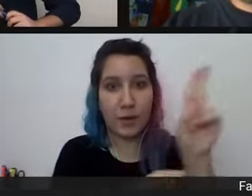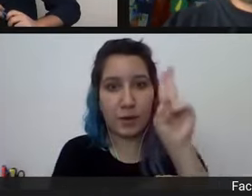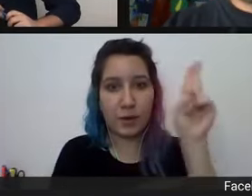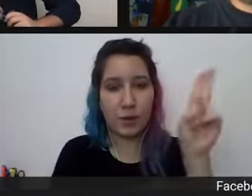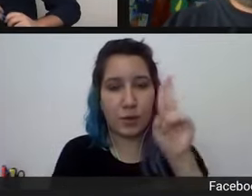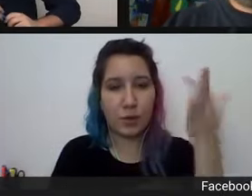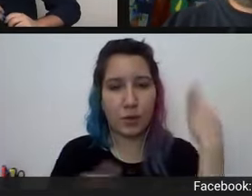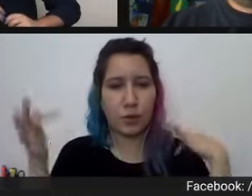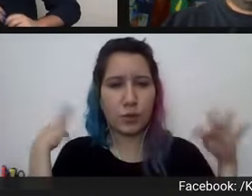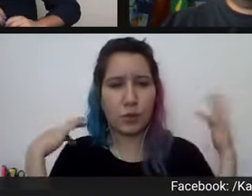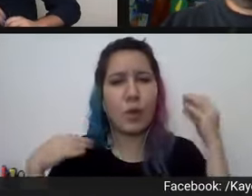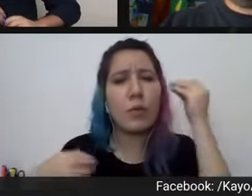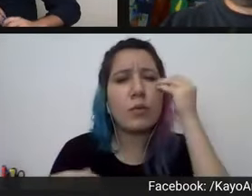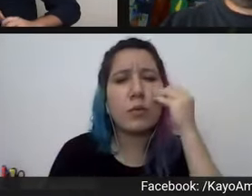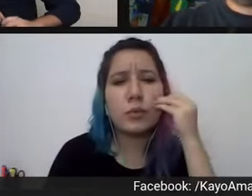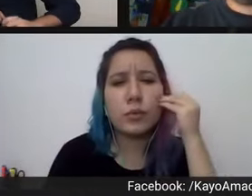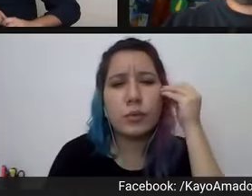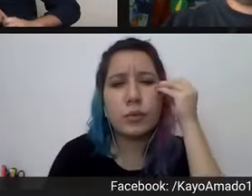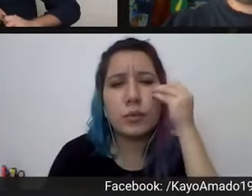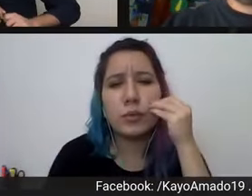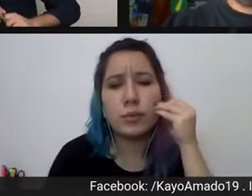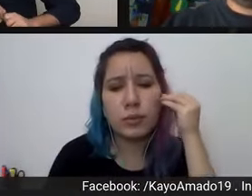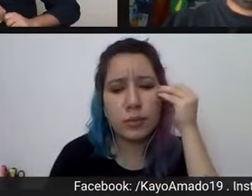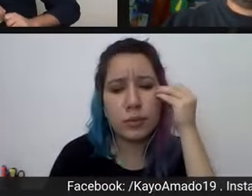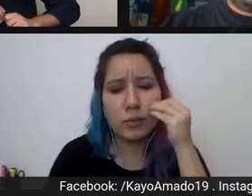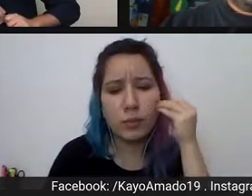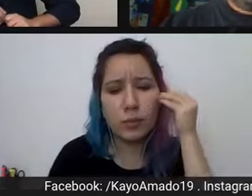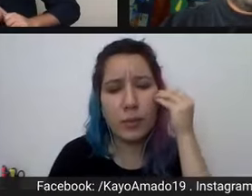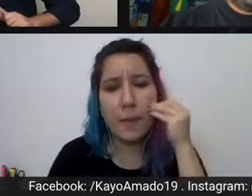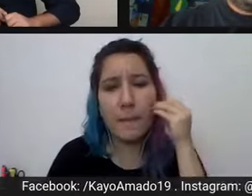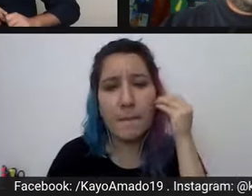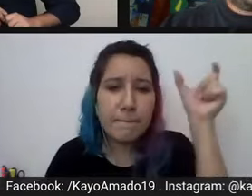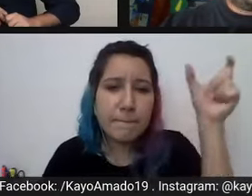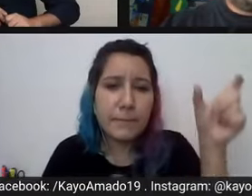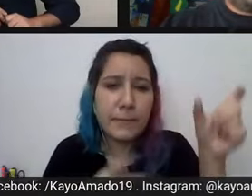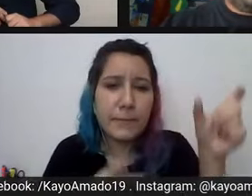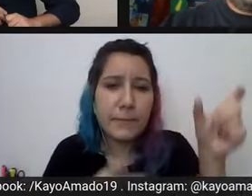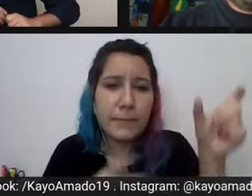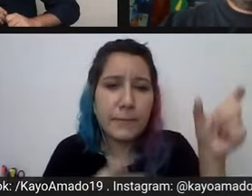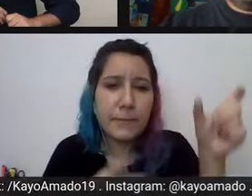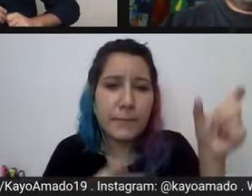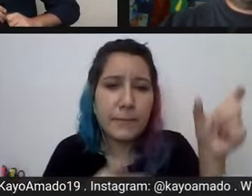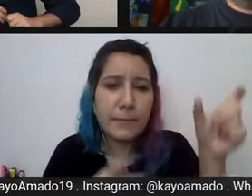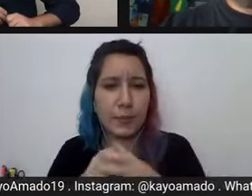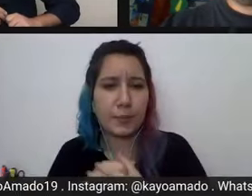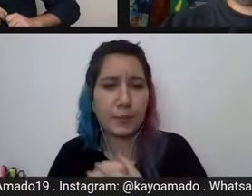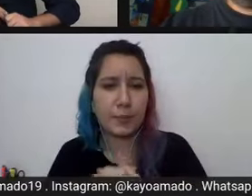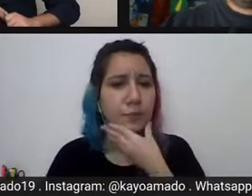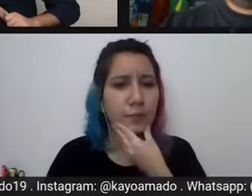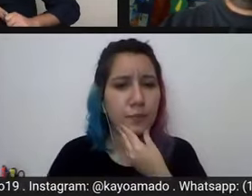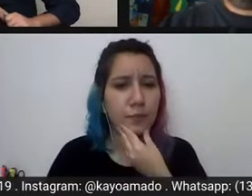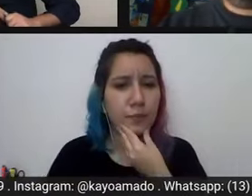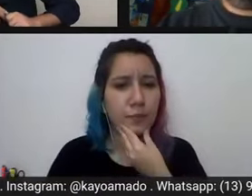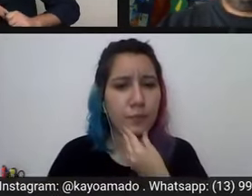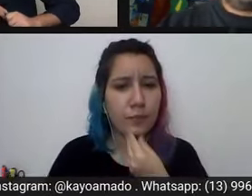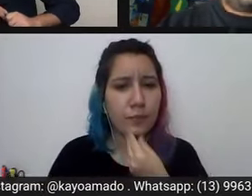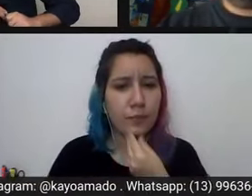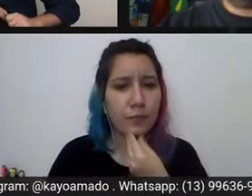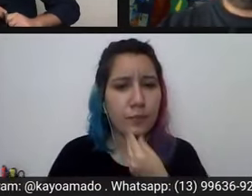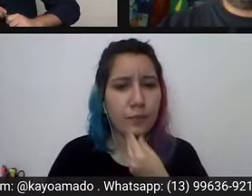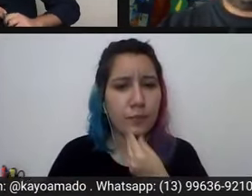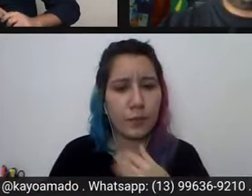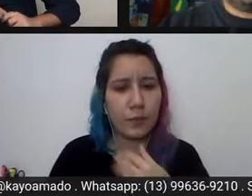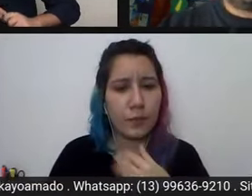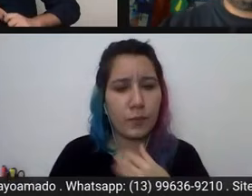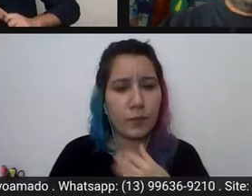Então assim, a experiência se dá muitas vezes com as pessoas. Fernando Pessoa, né, o poeta, ele diz que os lugares não são os lugares,